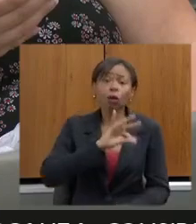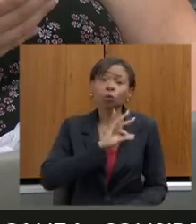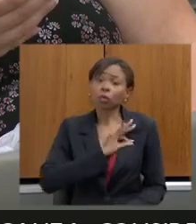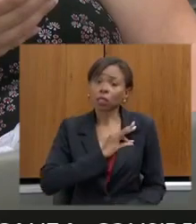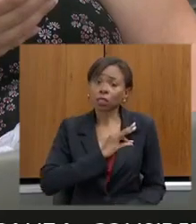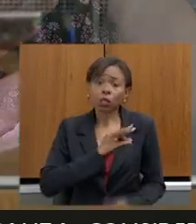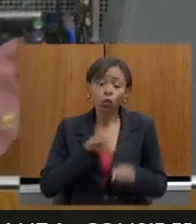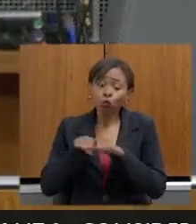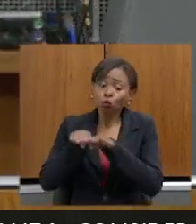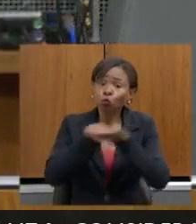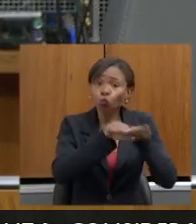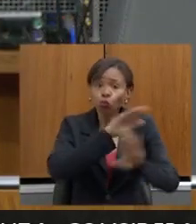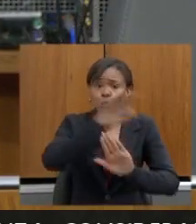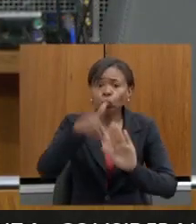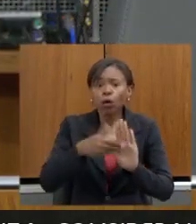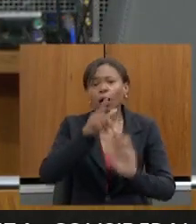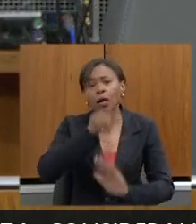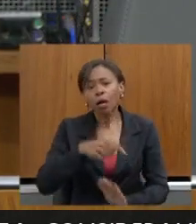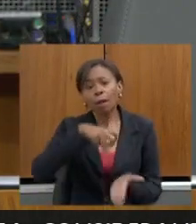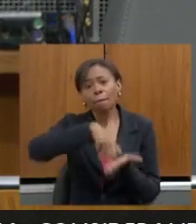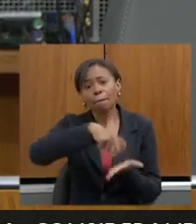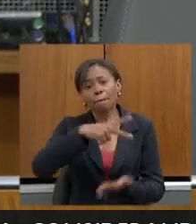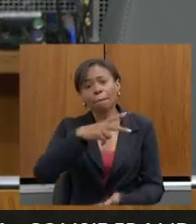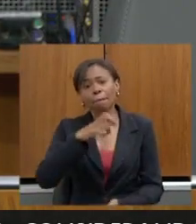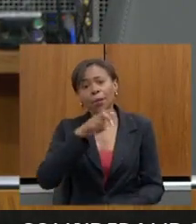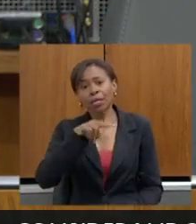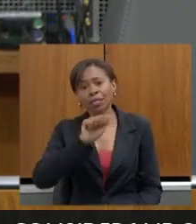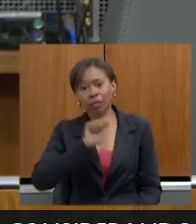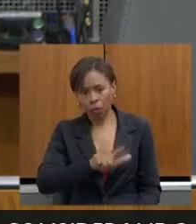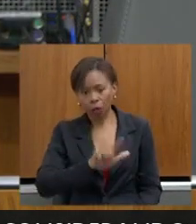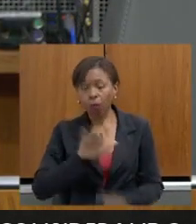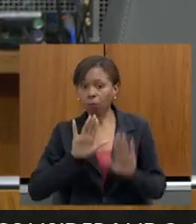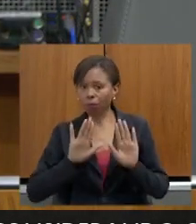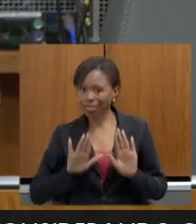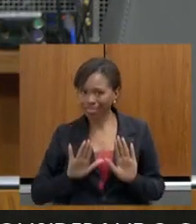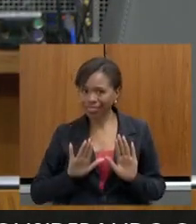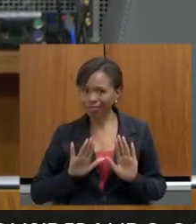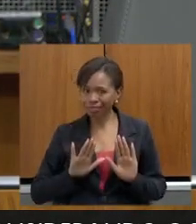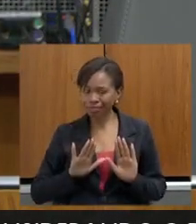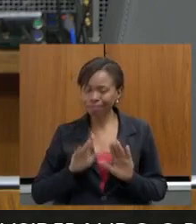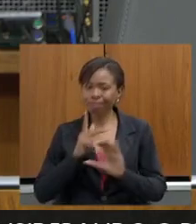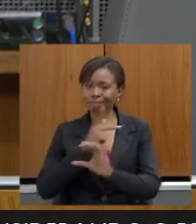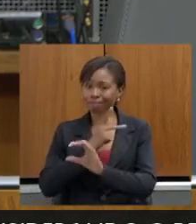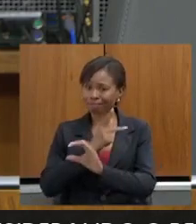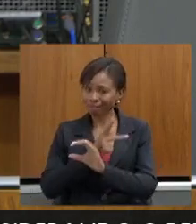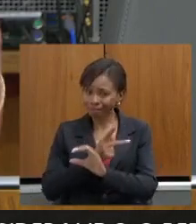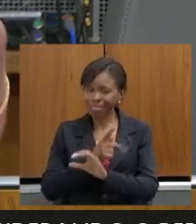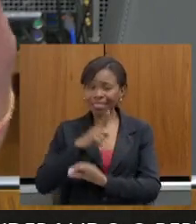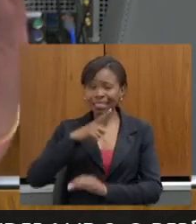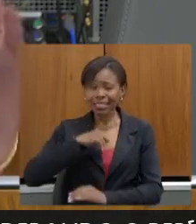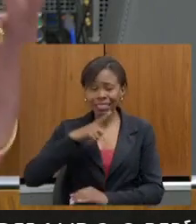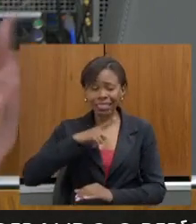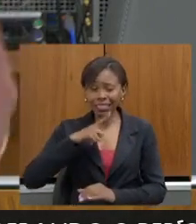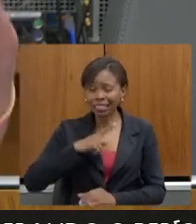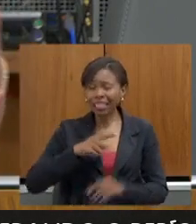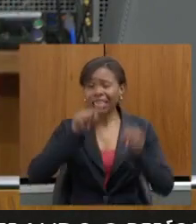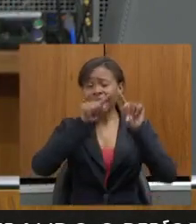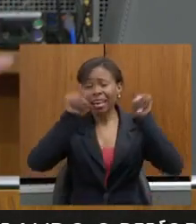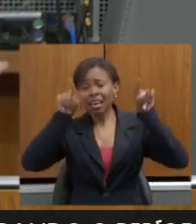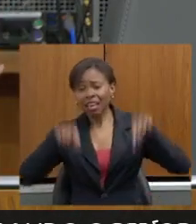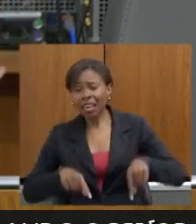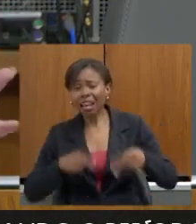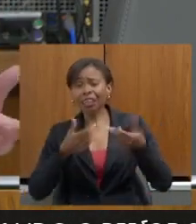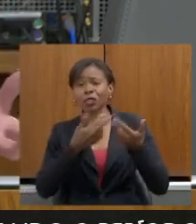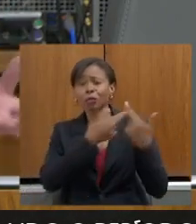são policiais penais agora a polícia civil ela é composta por vários cargos né com atribuições